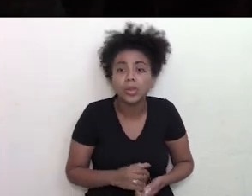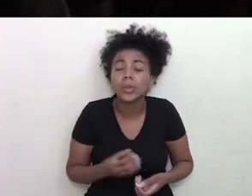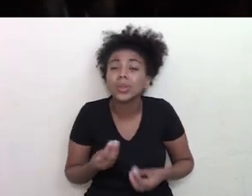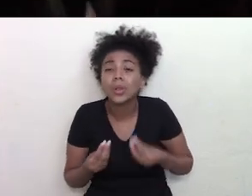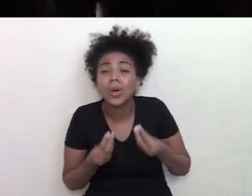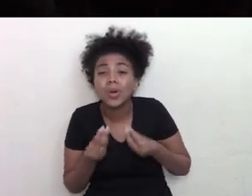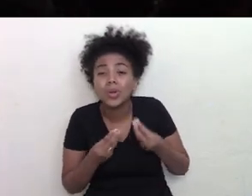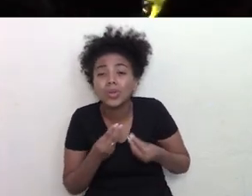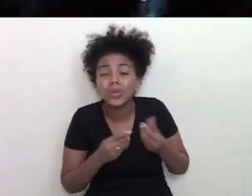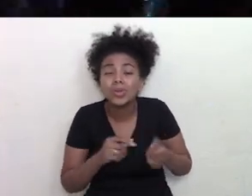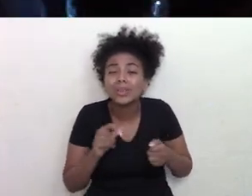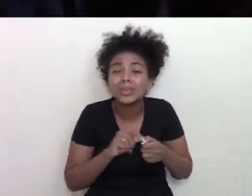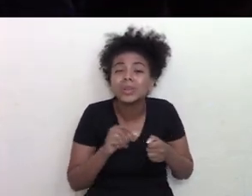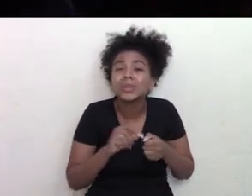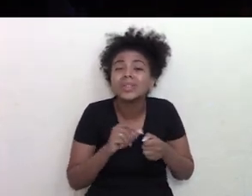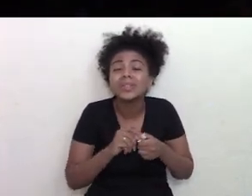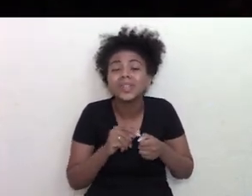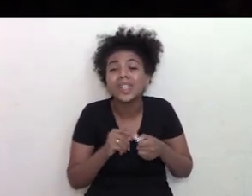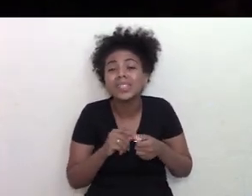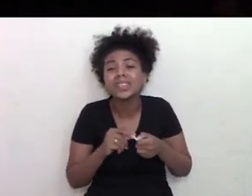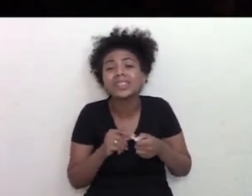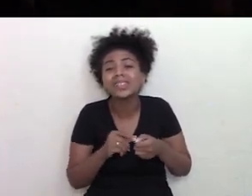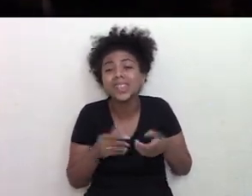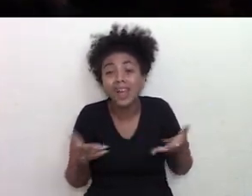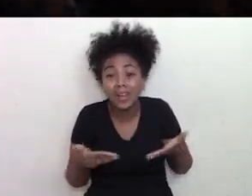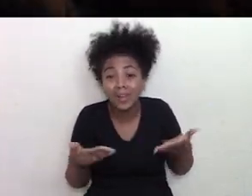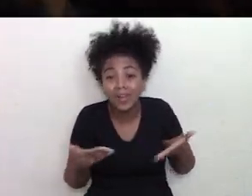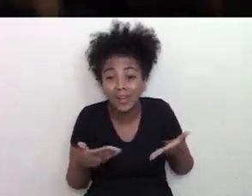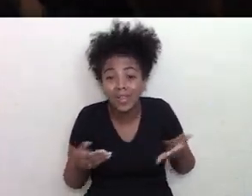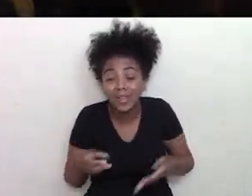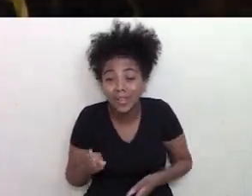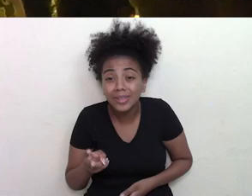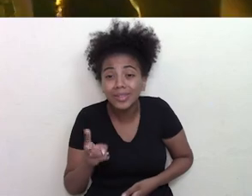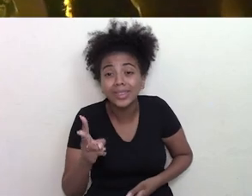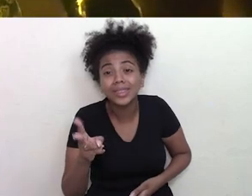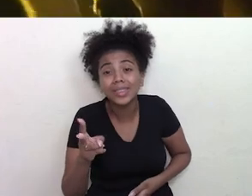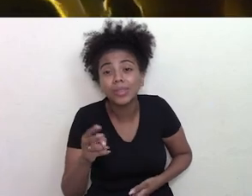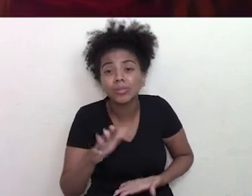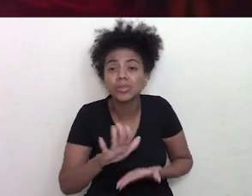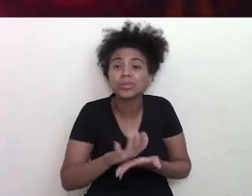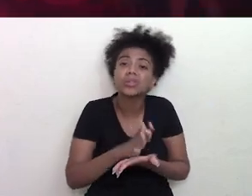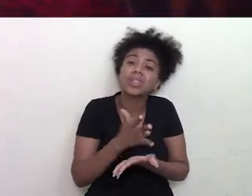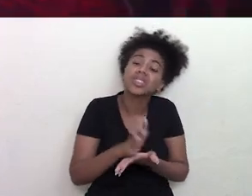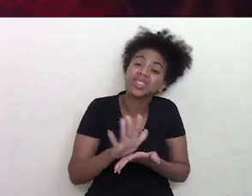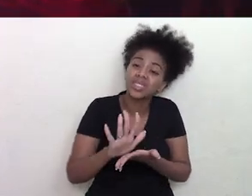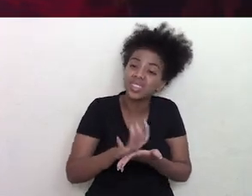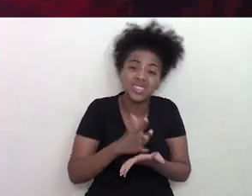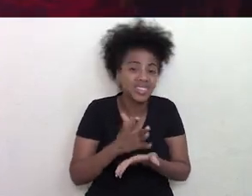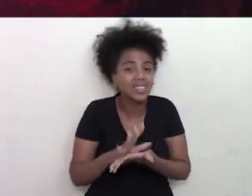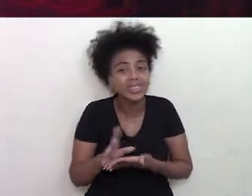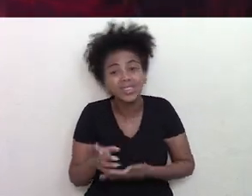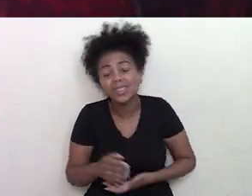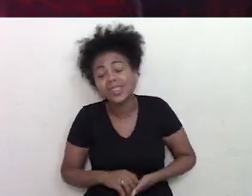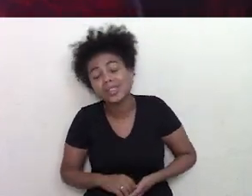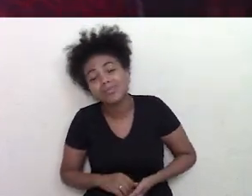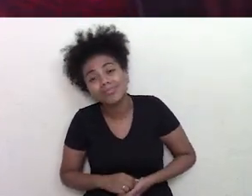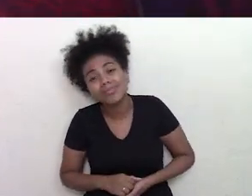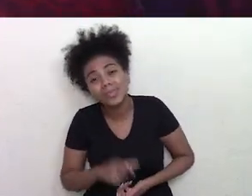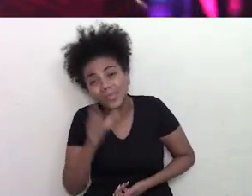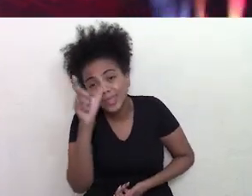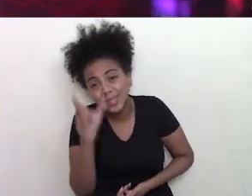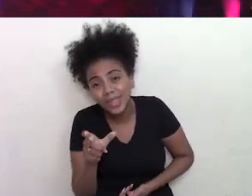Você faz um negócio desses. Trocaram pra sempre por às vezes. Ela falou que não quer